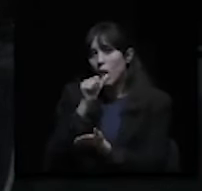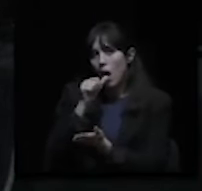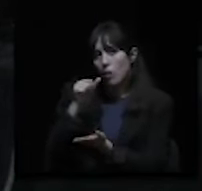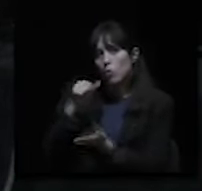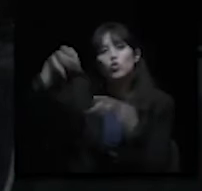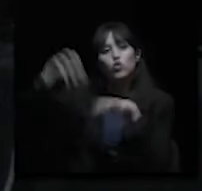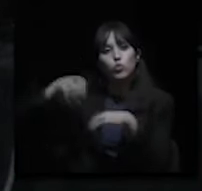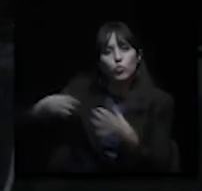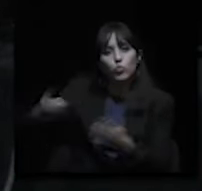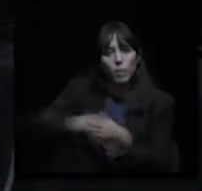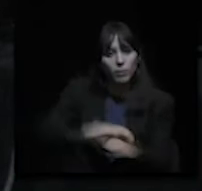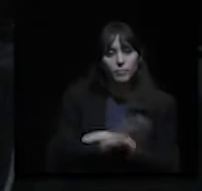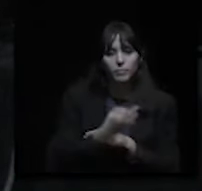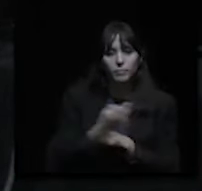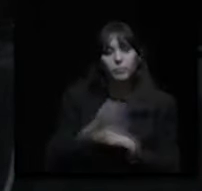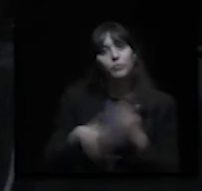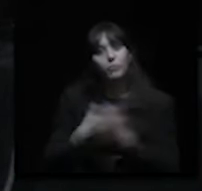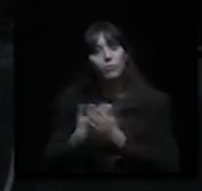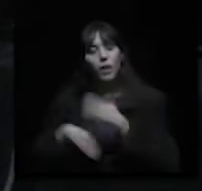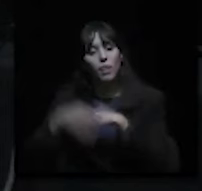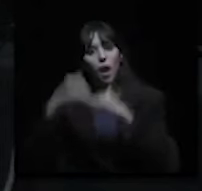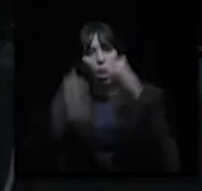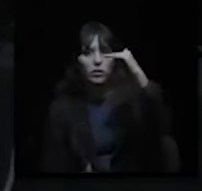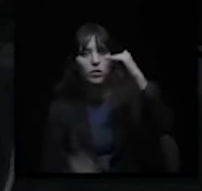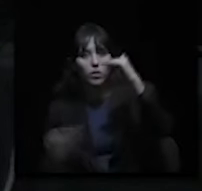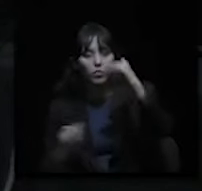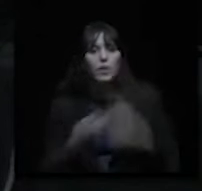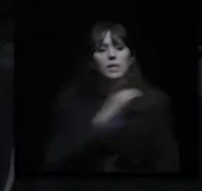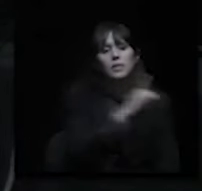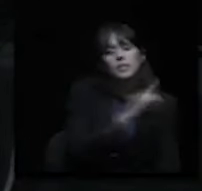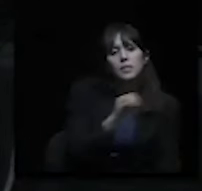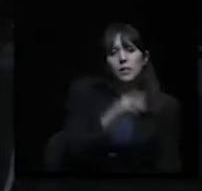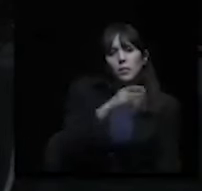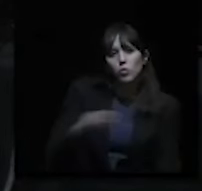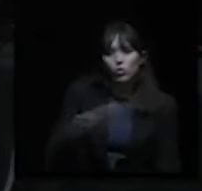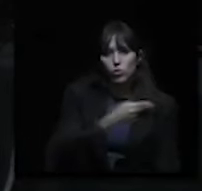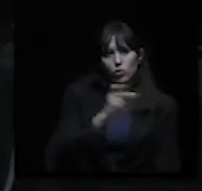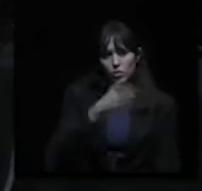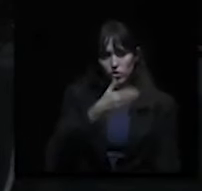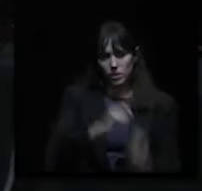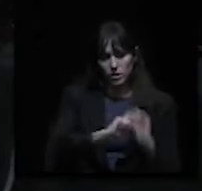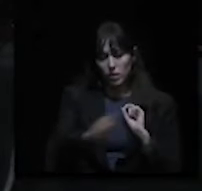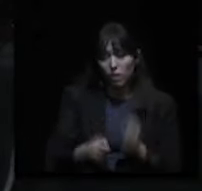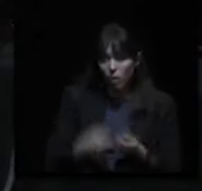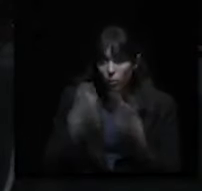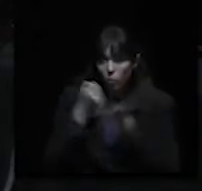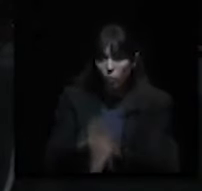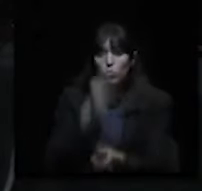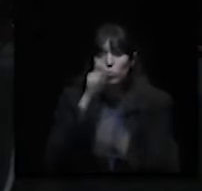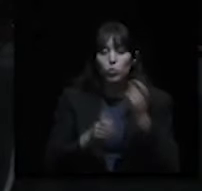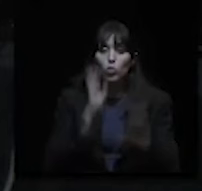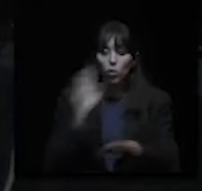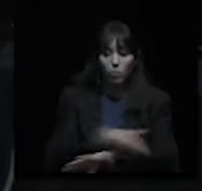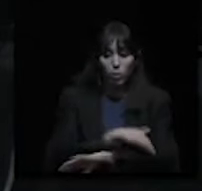Mas faz também o aumento da desigualdade em Lisboa. Falou em 60 milhões de euros em 7 anos para apoio às pessoas em situação de sem-abrigo.